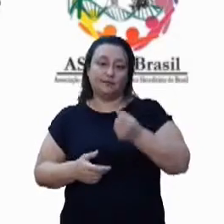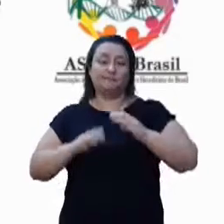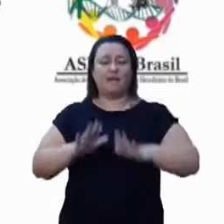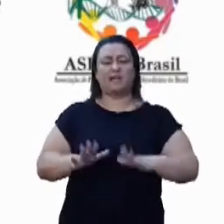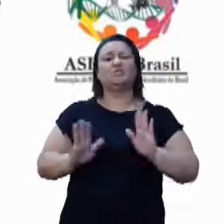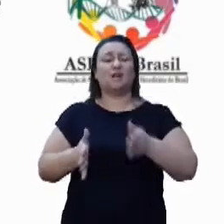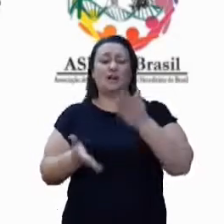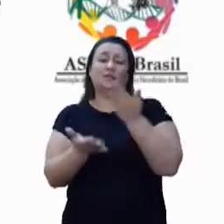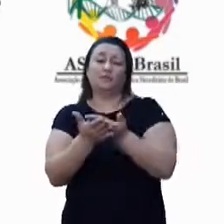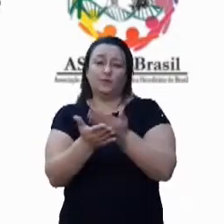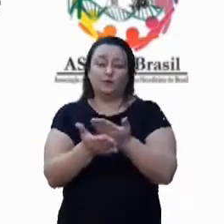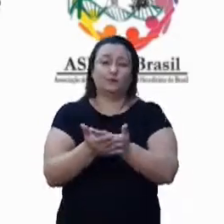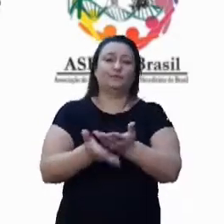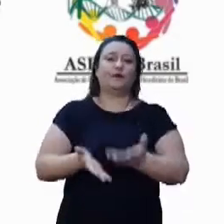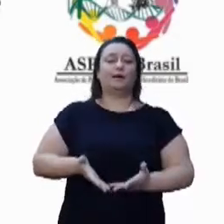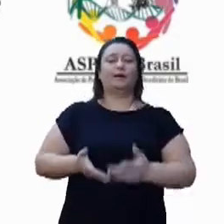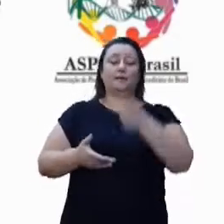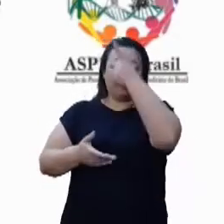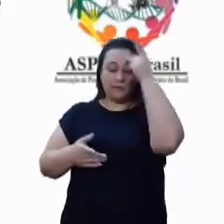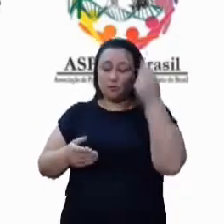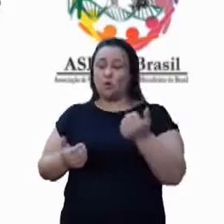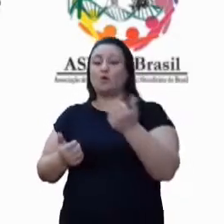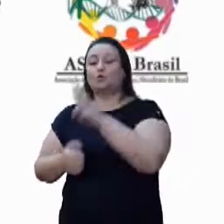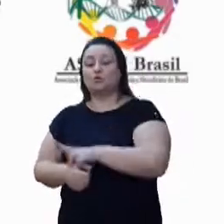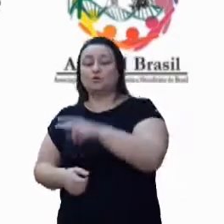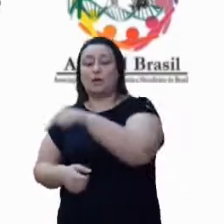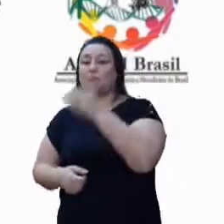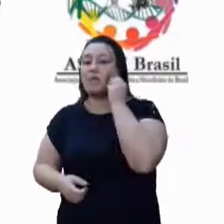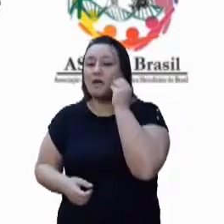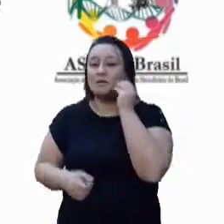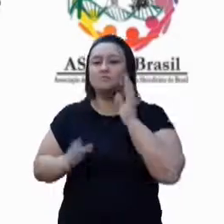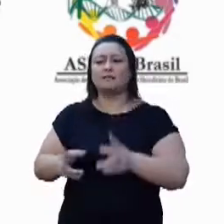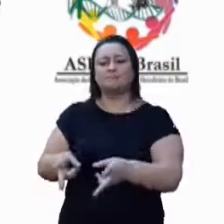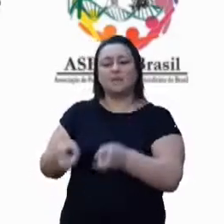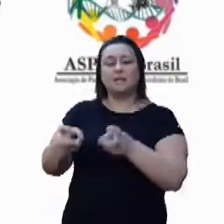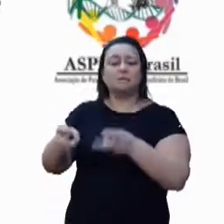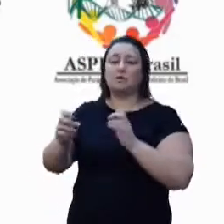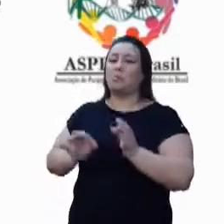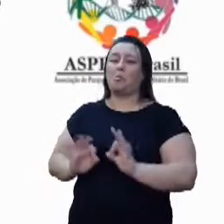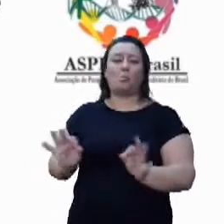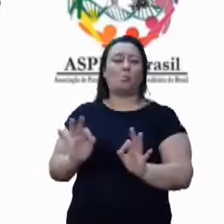foi estudado, tá, nos pacientes com síndrome de Sjögren-Larsen e foi visto que não houve